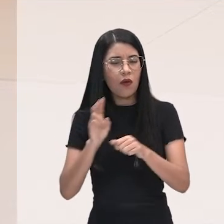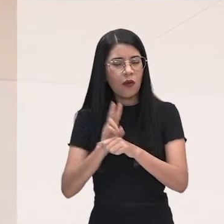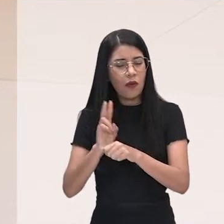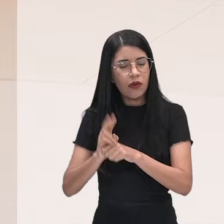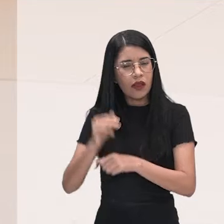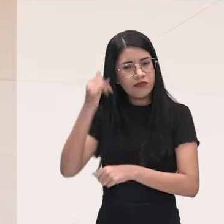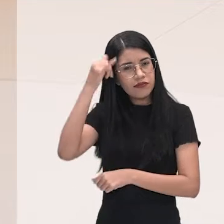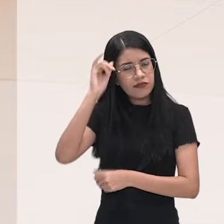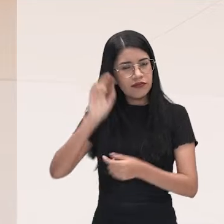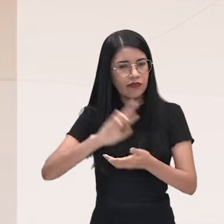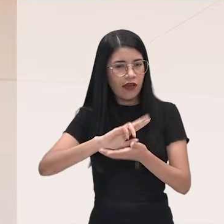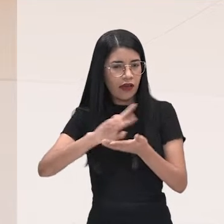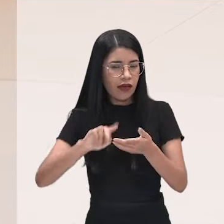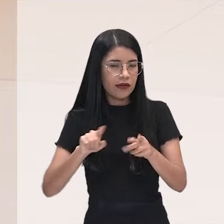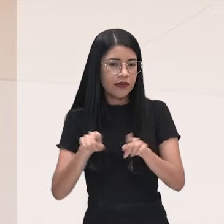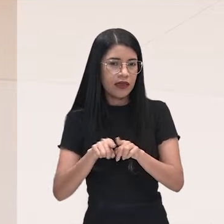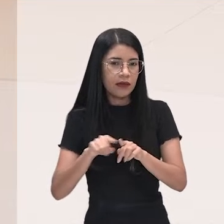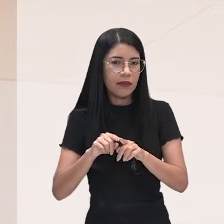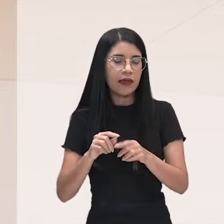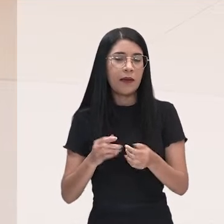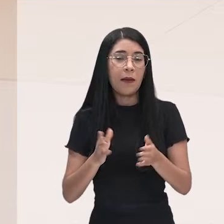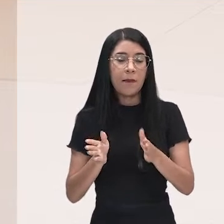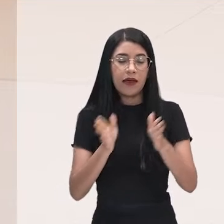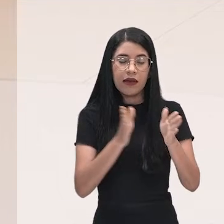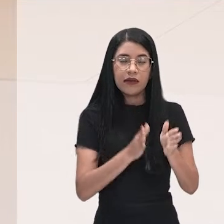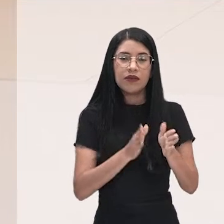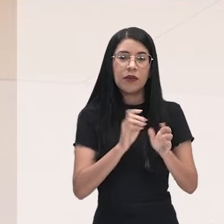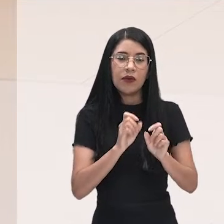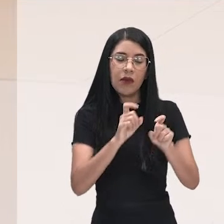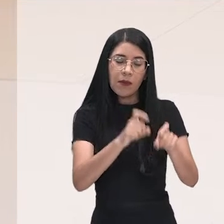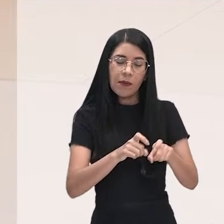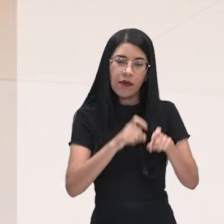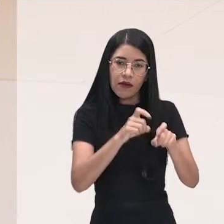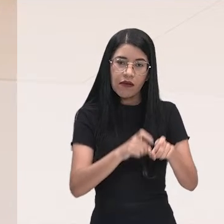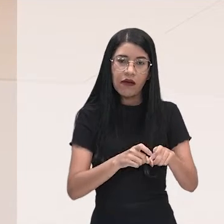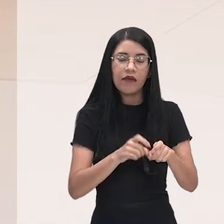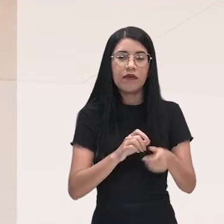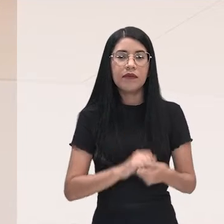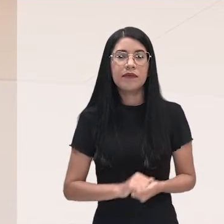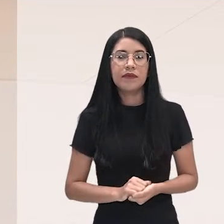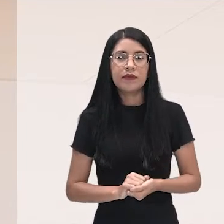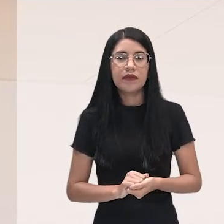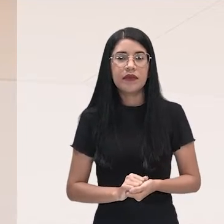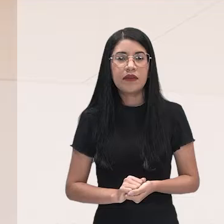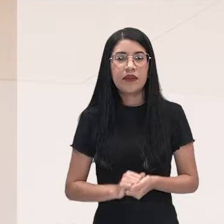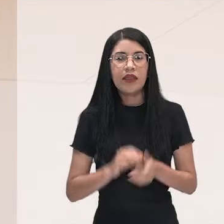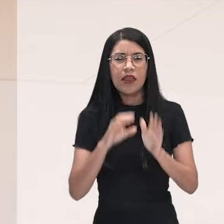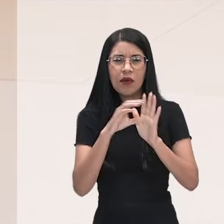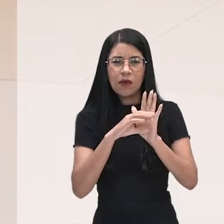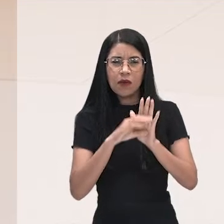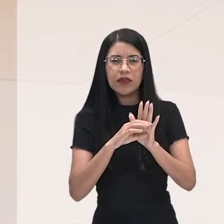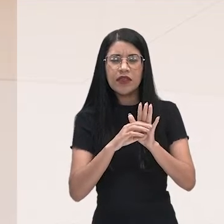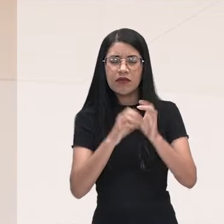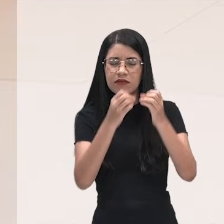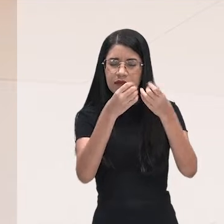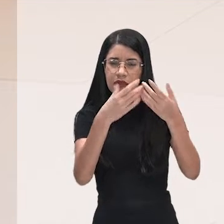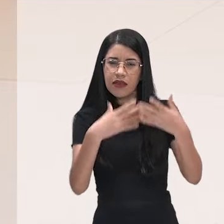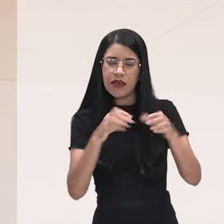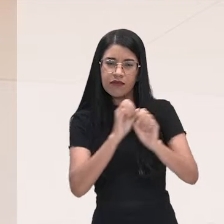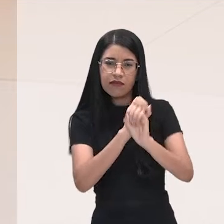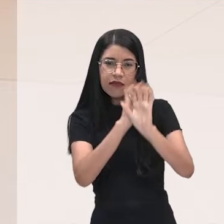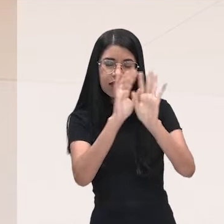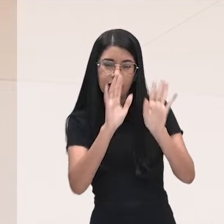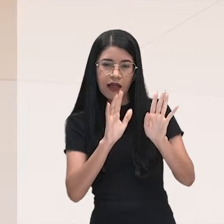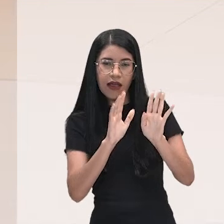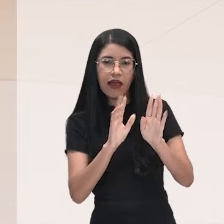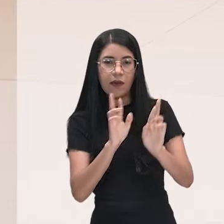Nós saíamos migrando de um ponto até outro, tá bom? Então, o que vai acontecer? Quando a gente tem o desenvolvimento da atividade de